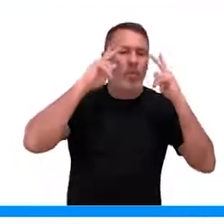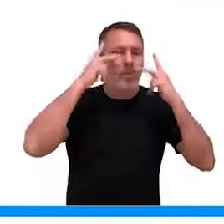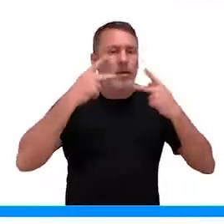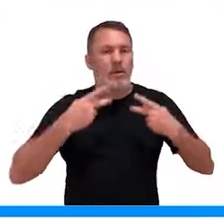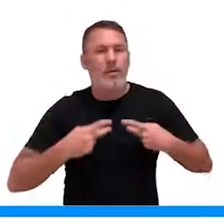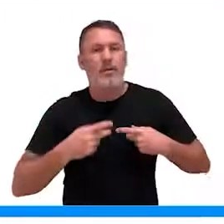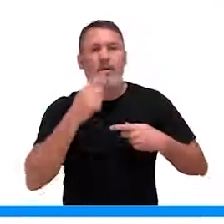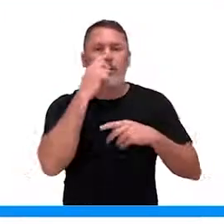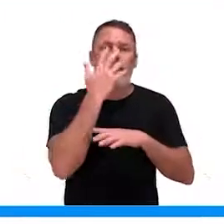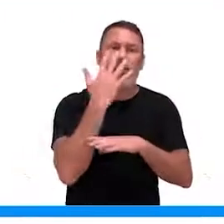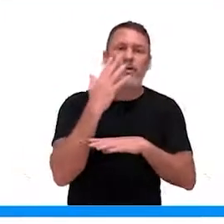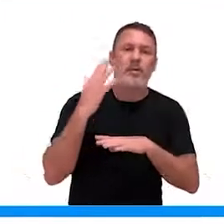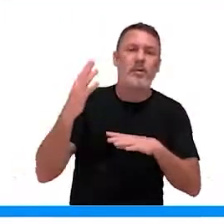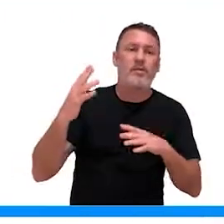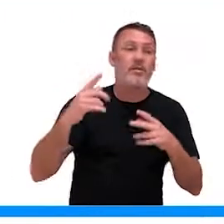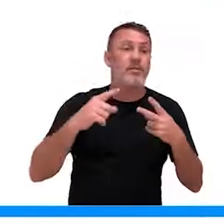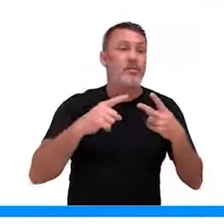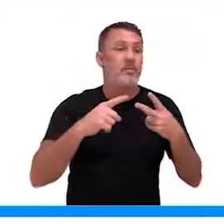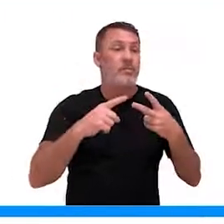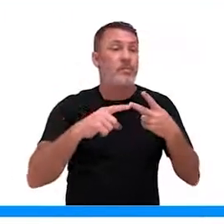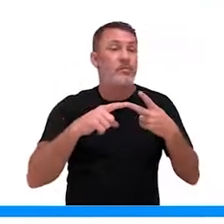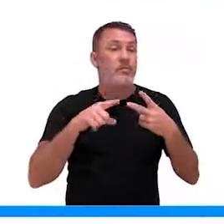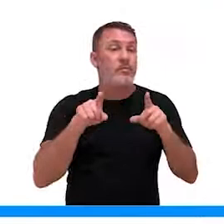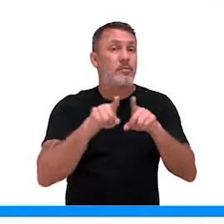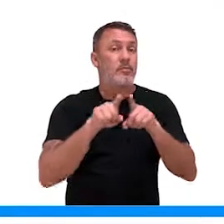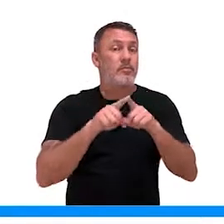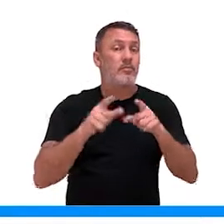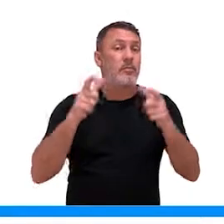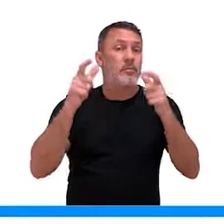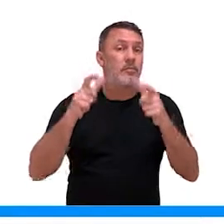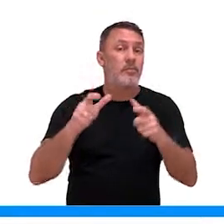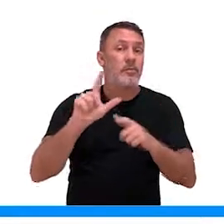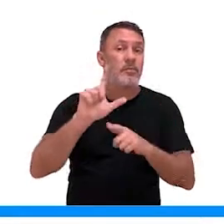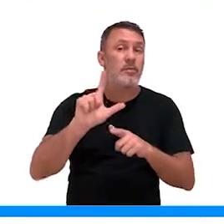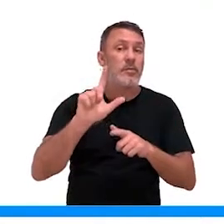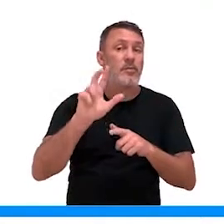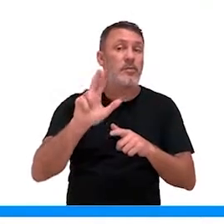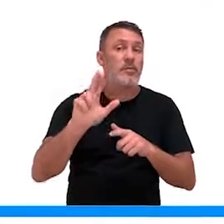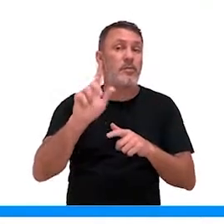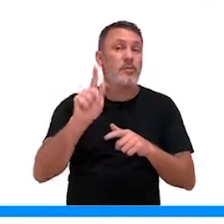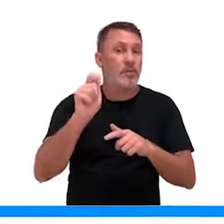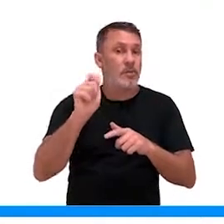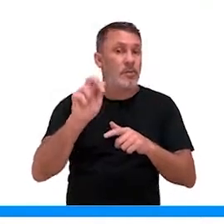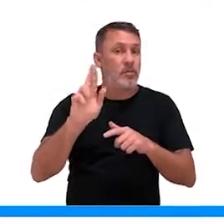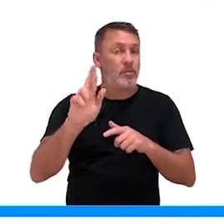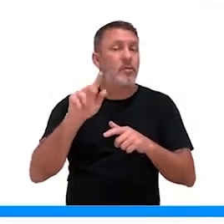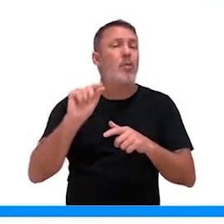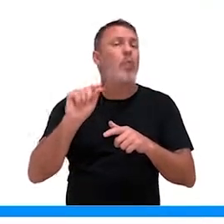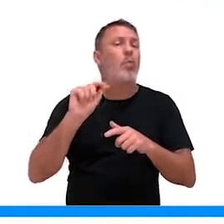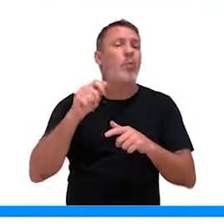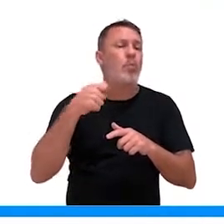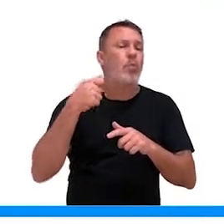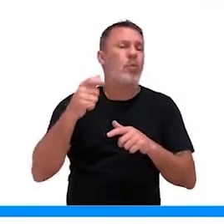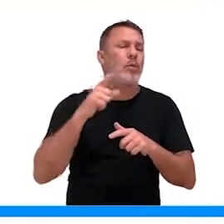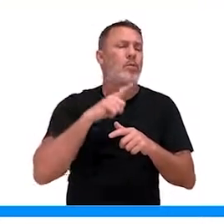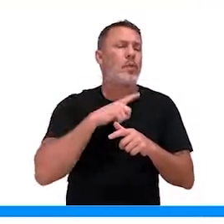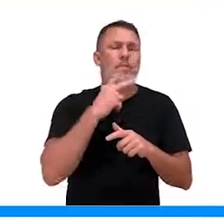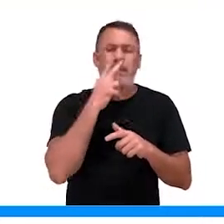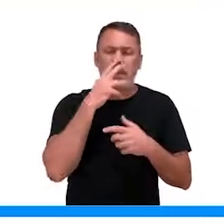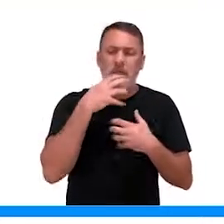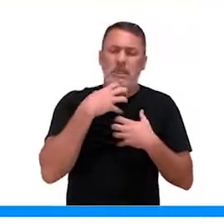natureza, onde nós temos aqui, claro, também a consideração de um lugar que passa, por uma questão